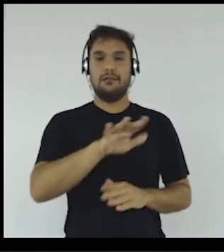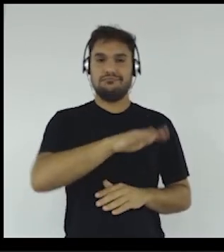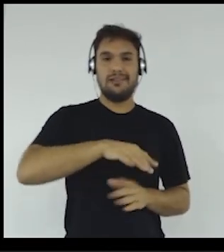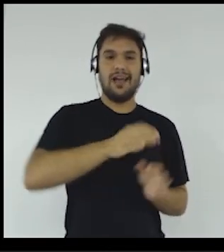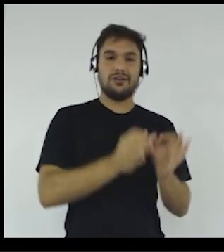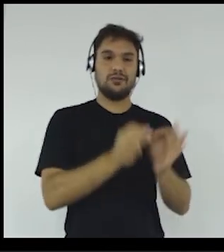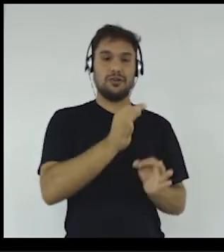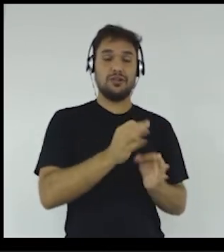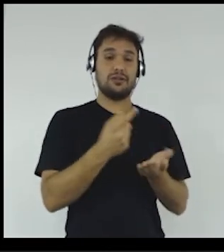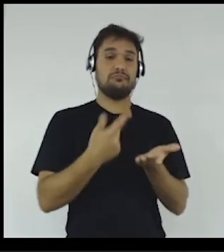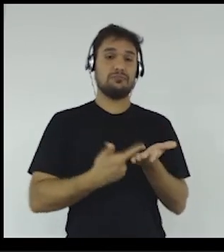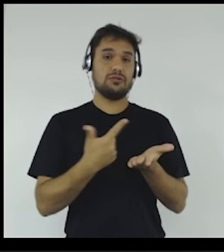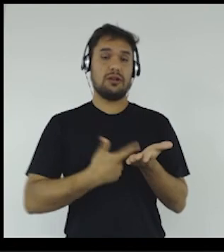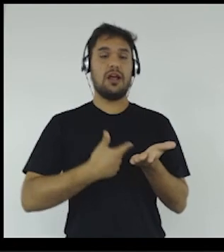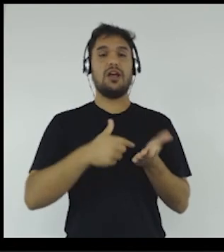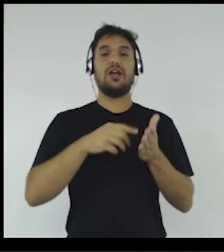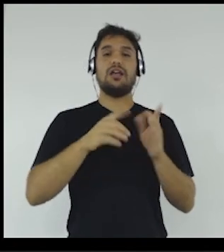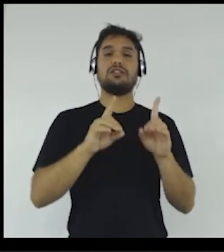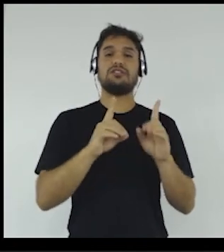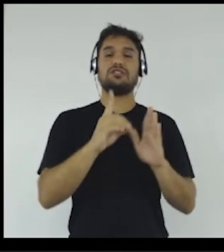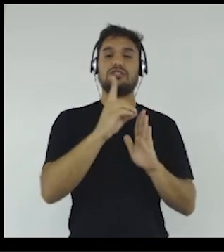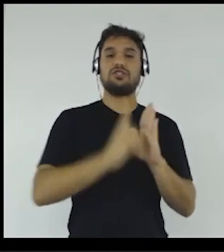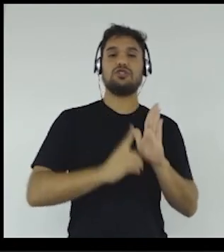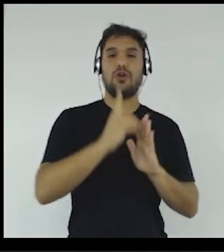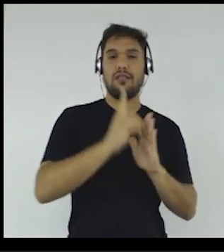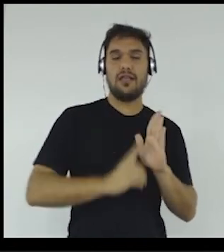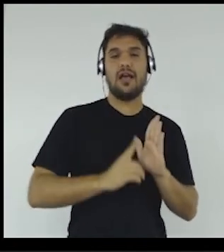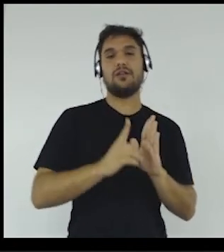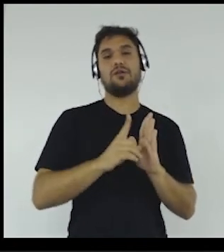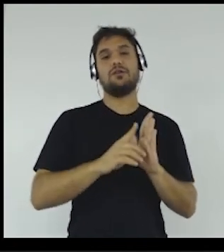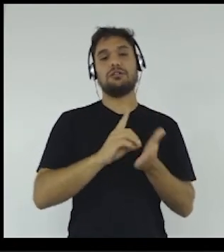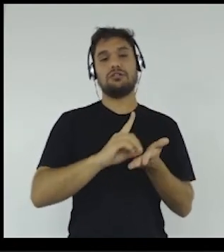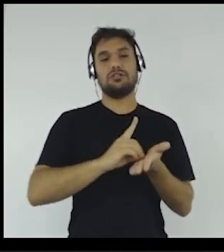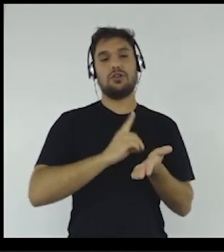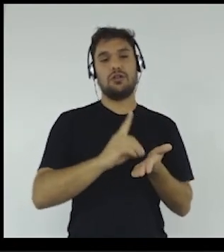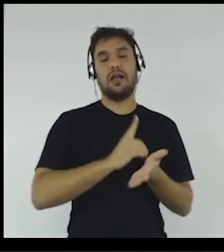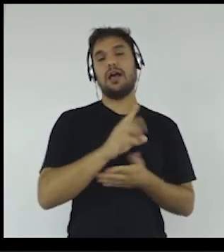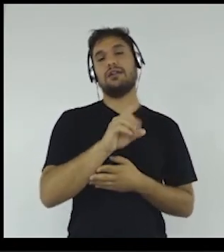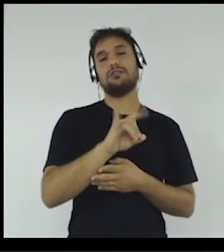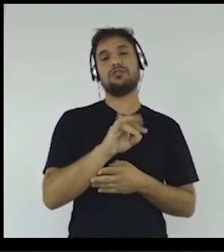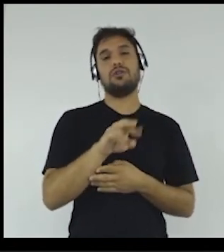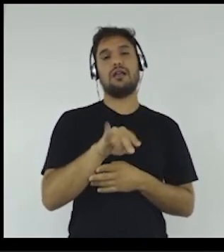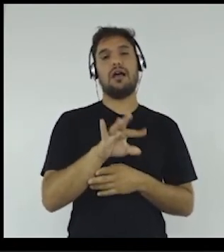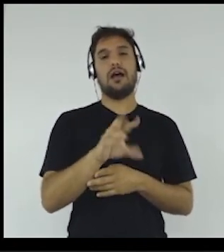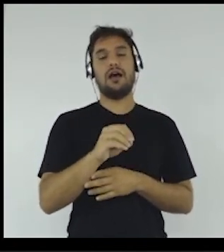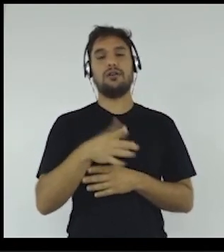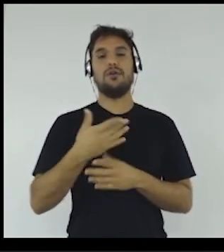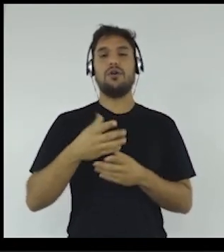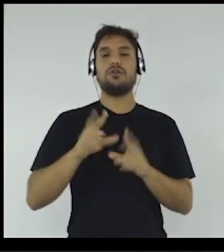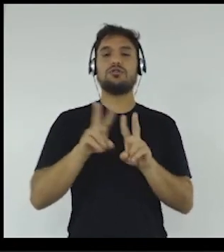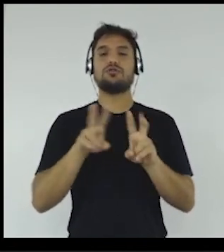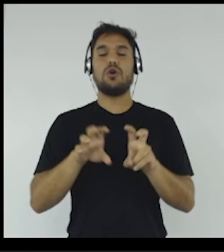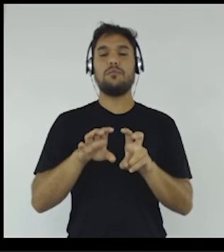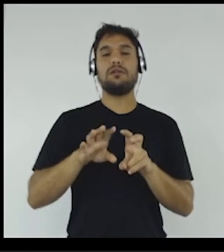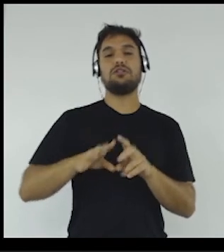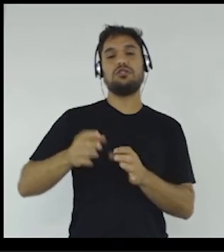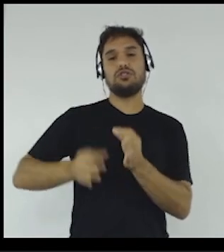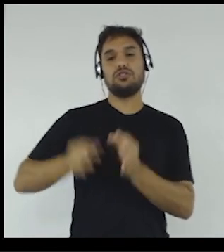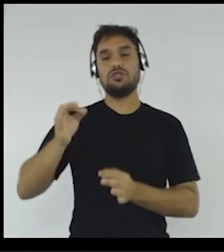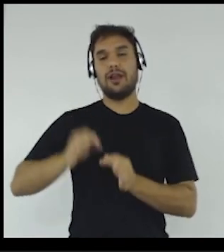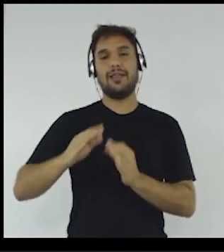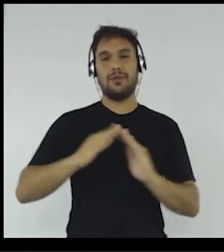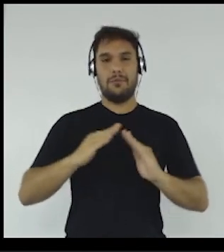todos com a obra Dicionário Enciclopédico de Direito Doutrinário e Legislativo Jurisprudencial, tendo o